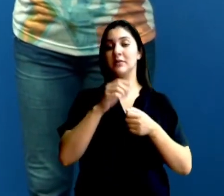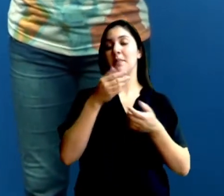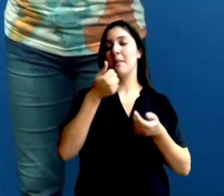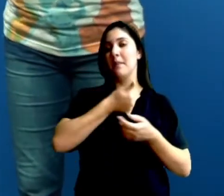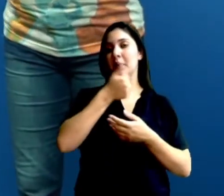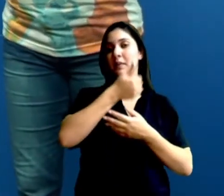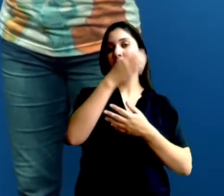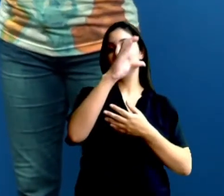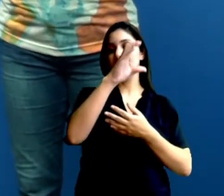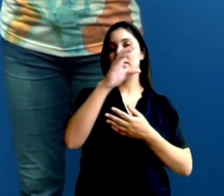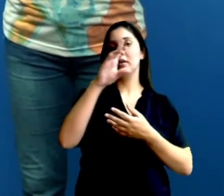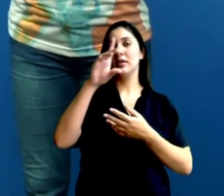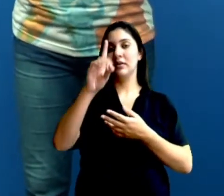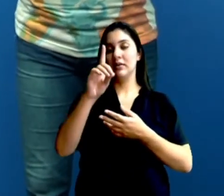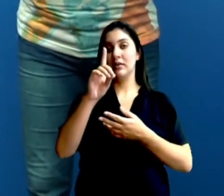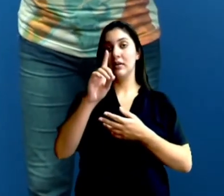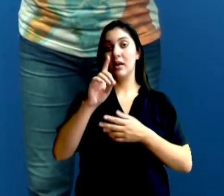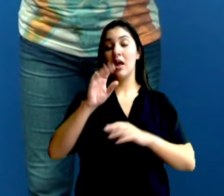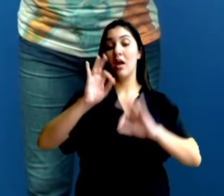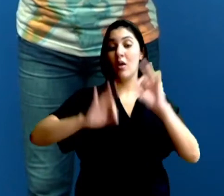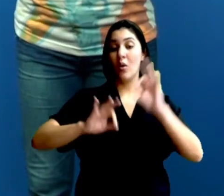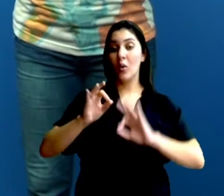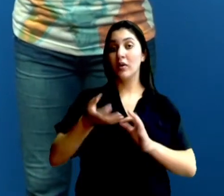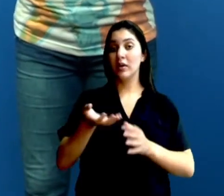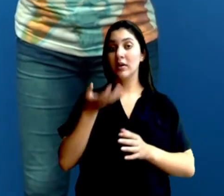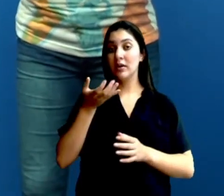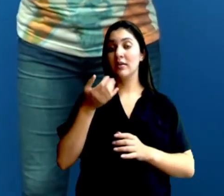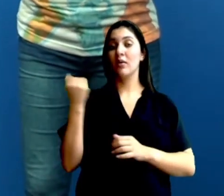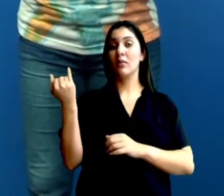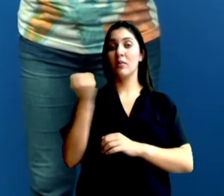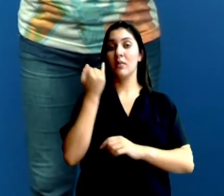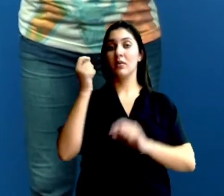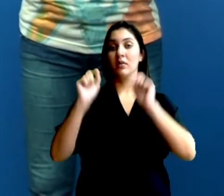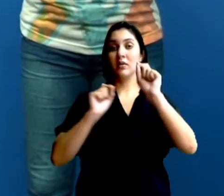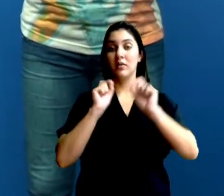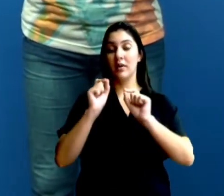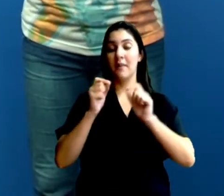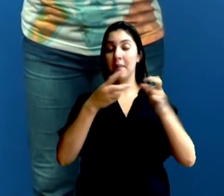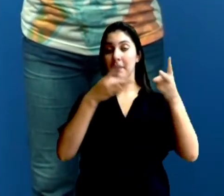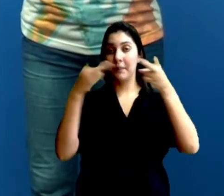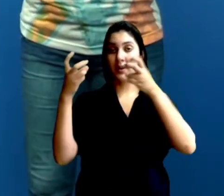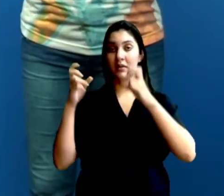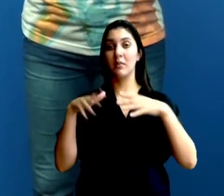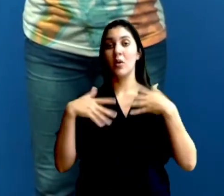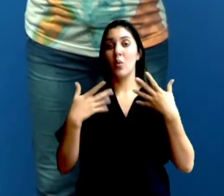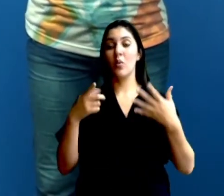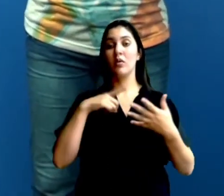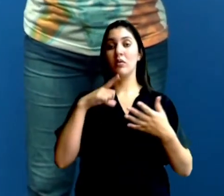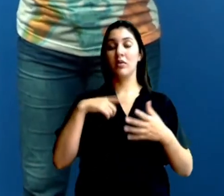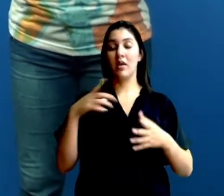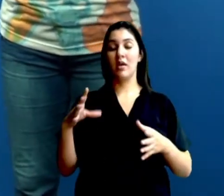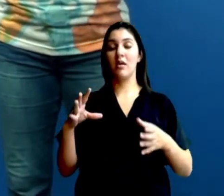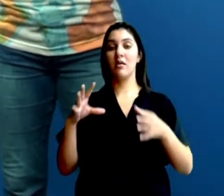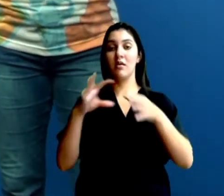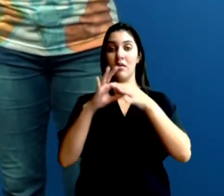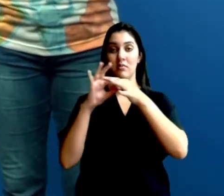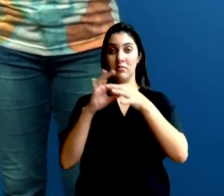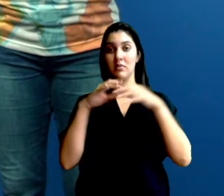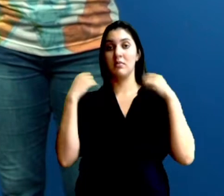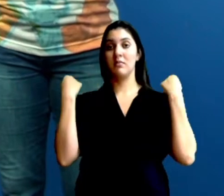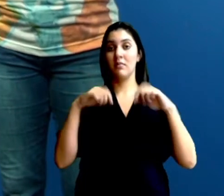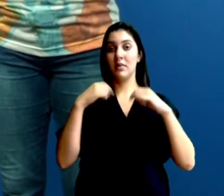centenas e depois eu vou para a dezena, a ordem que você quiser. O importante é que você perceba que quando eu tenho uma reserva,